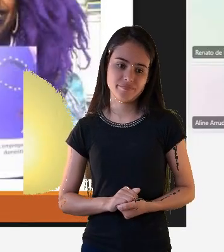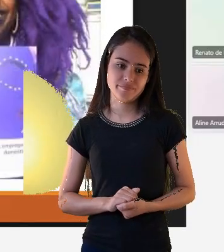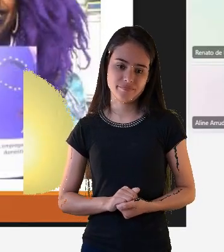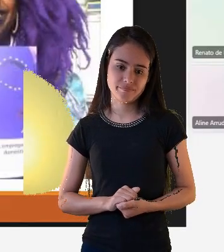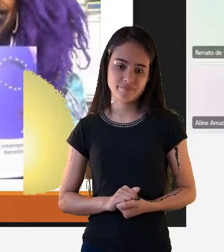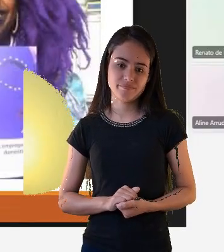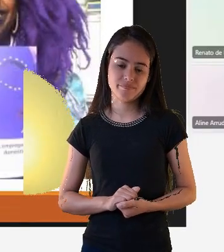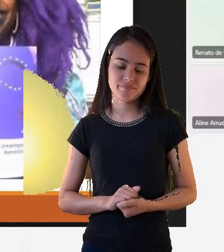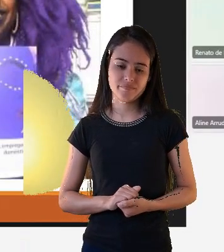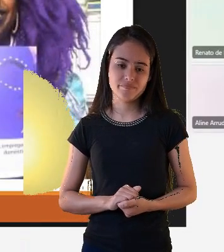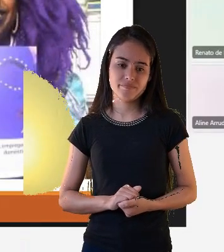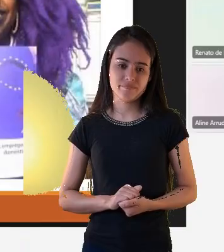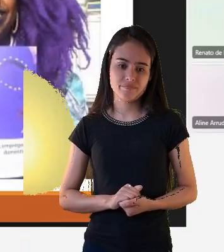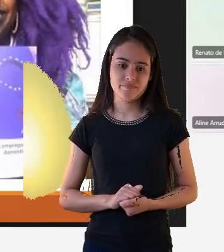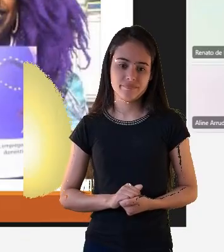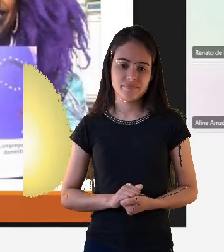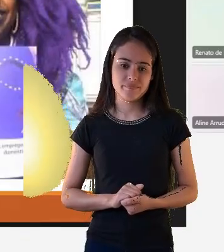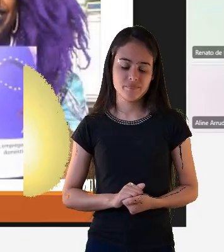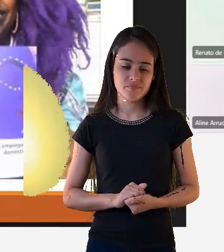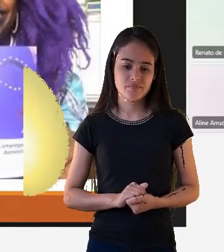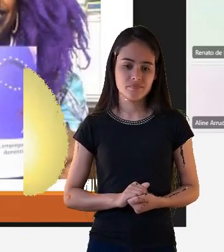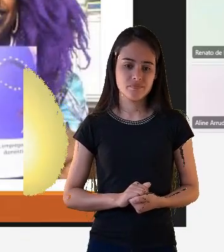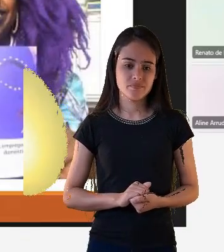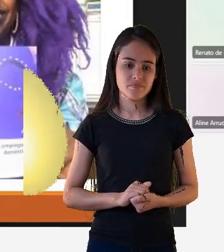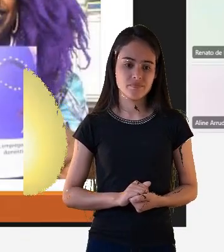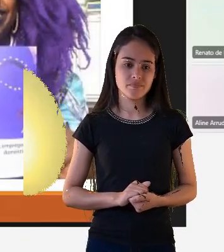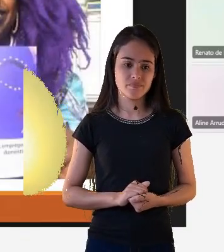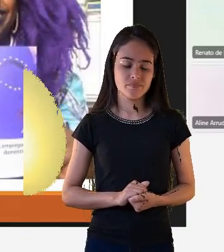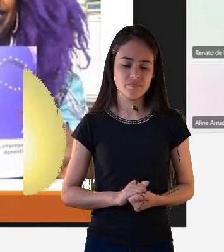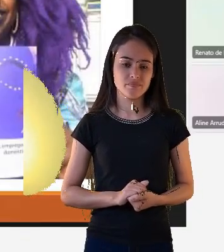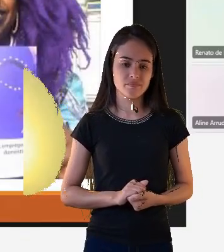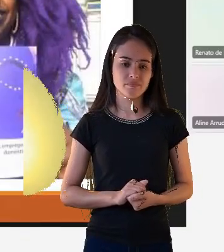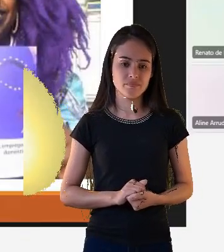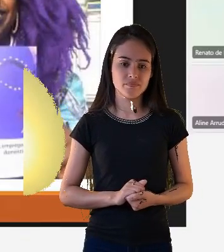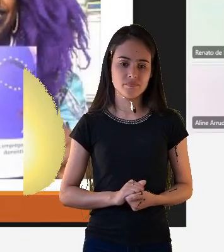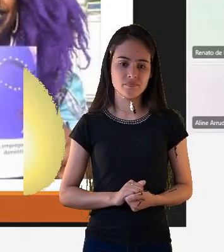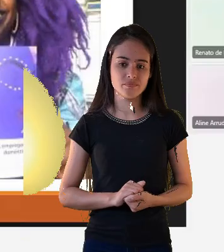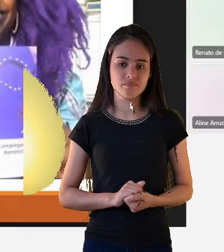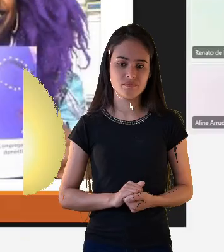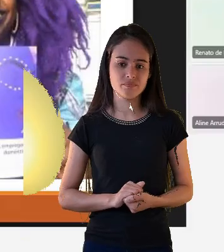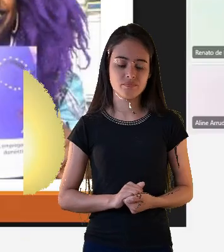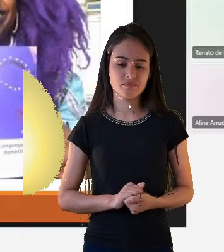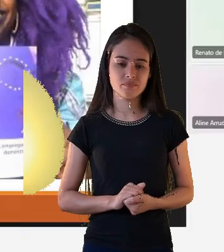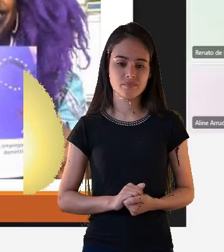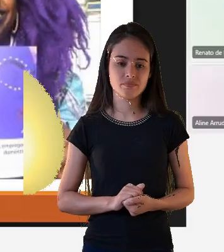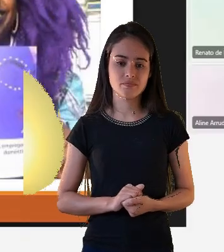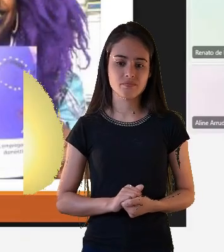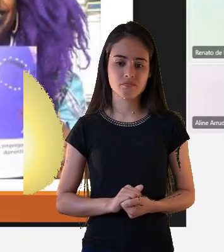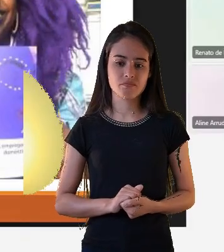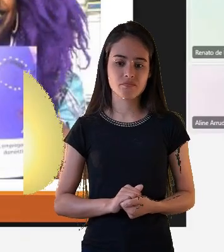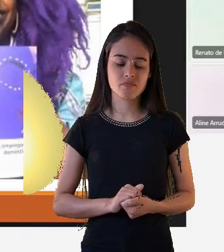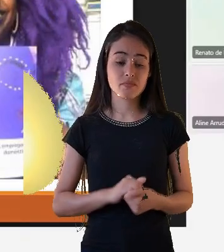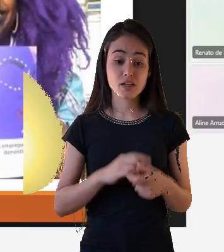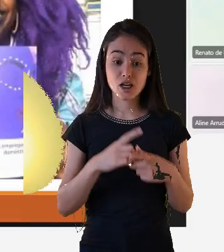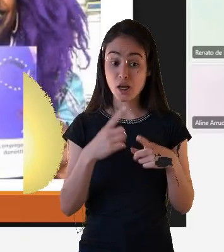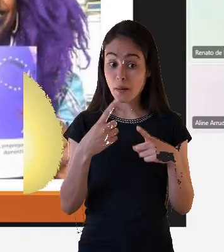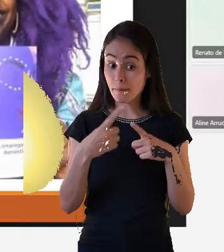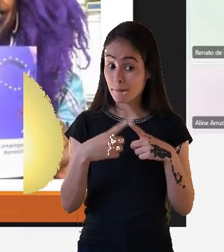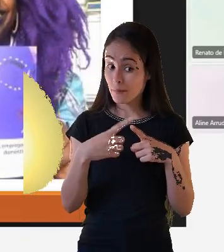sendo assim porta-voz de muitas outras trabalhadoras domésticas que acabavam enviando